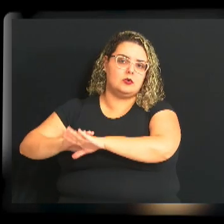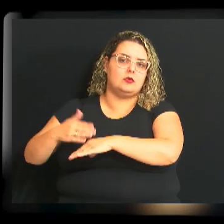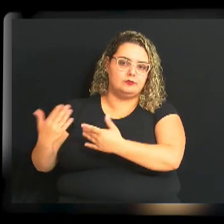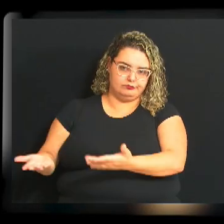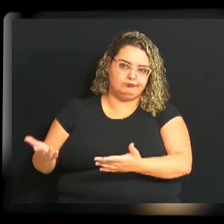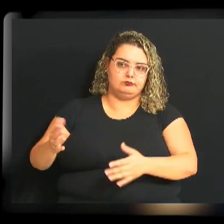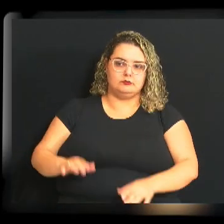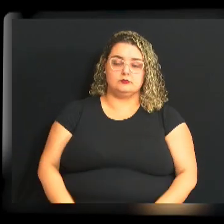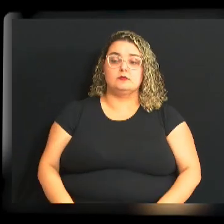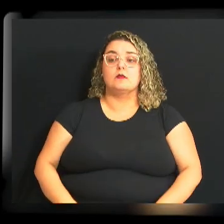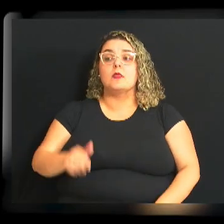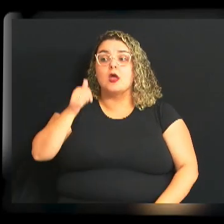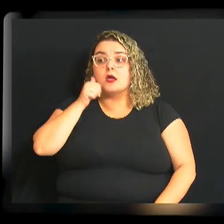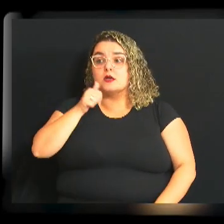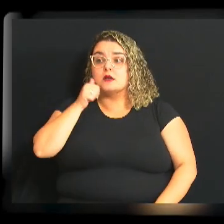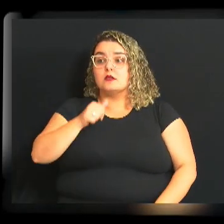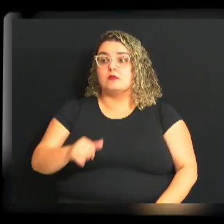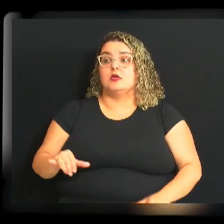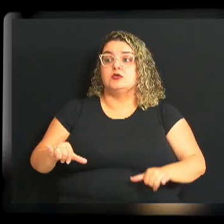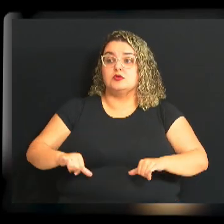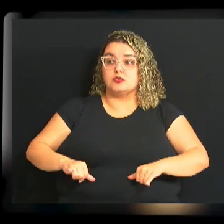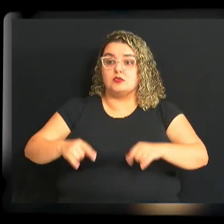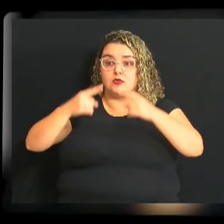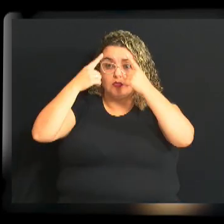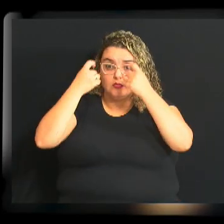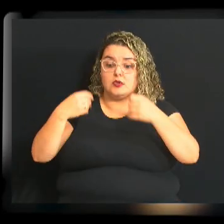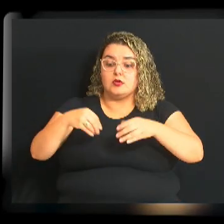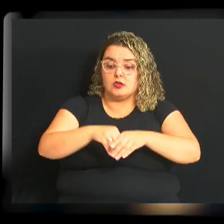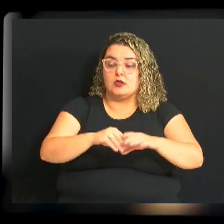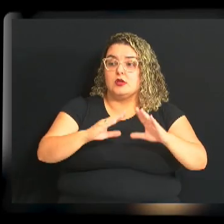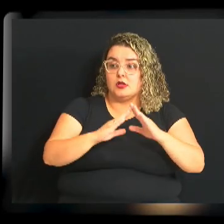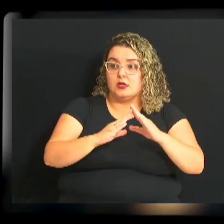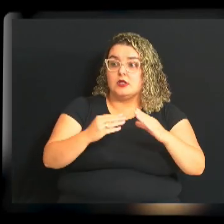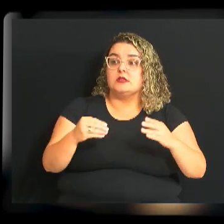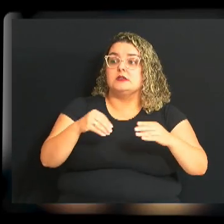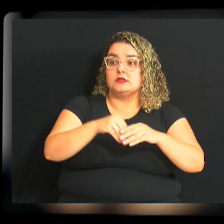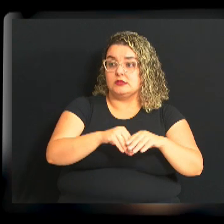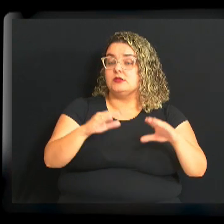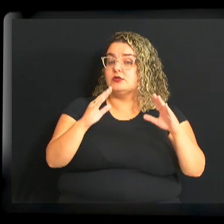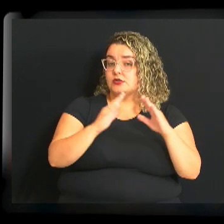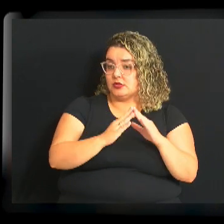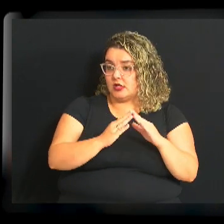mulheres sofreram mais violência doméstica dentro de casa